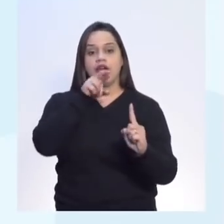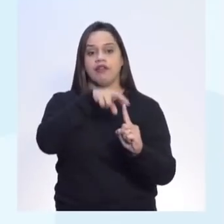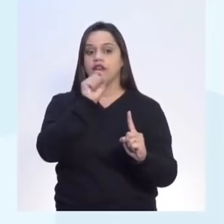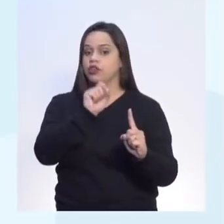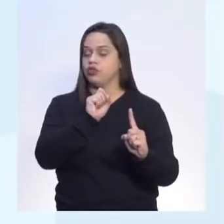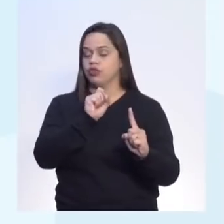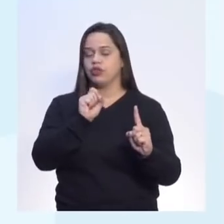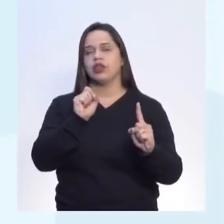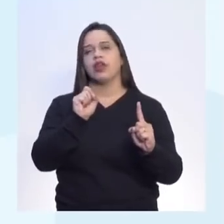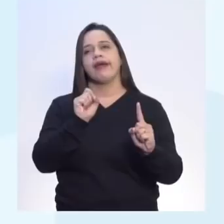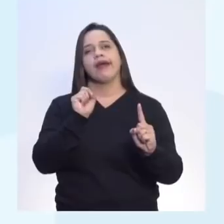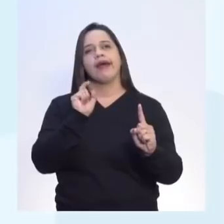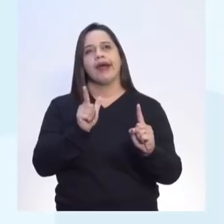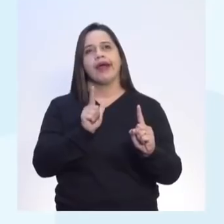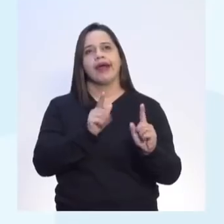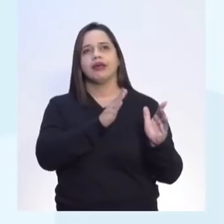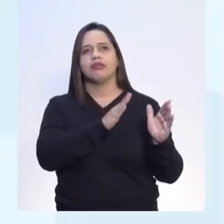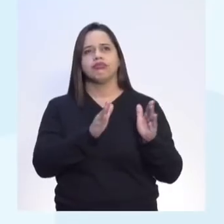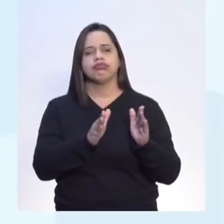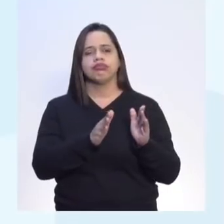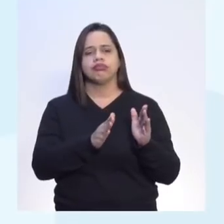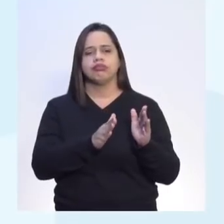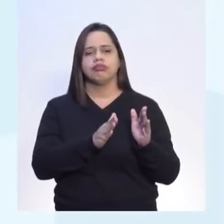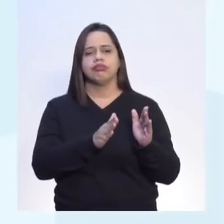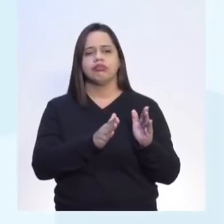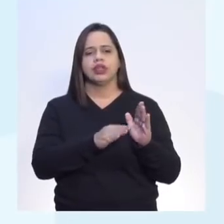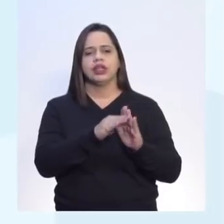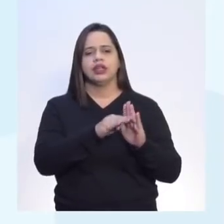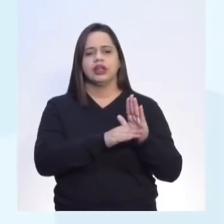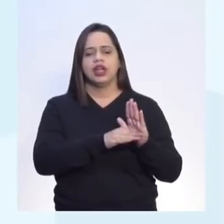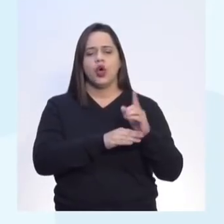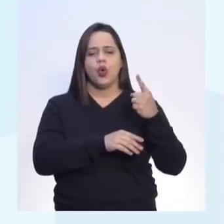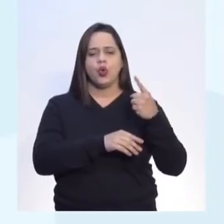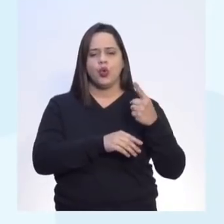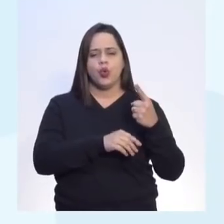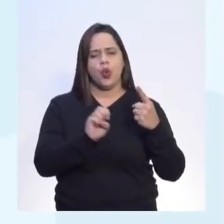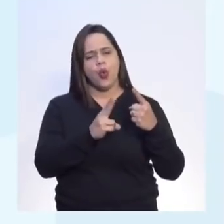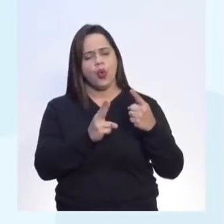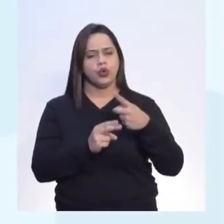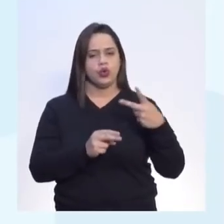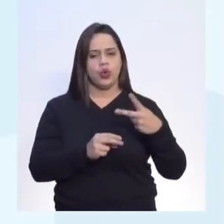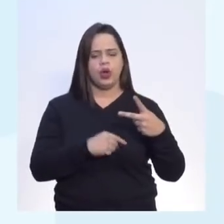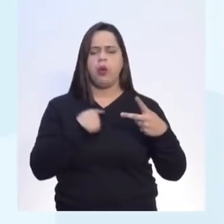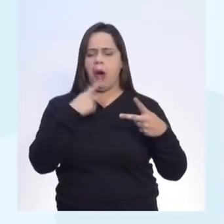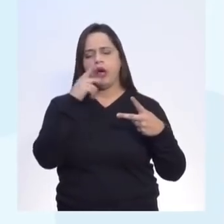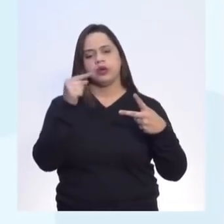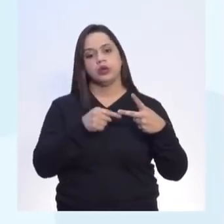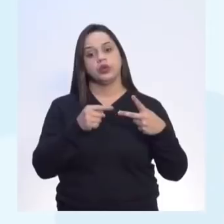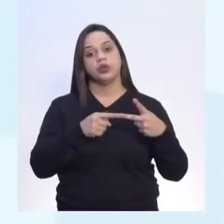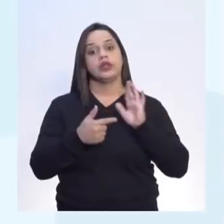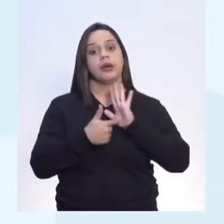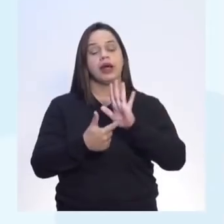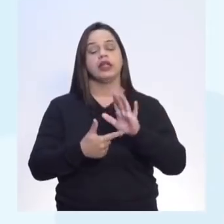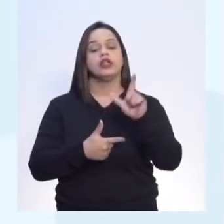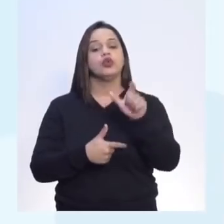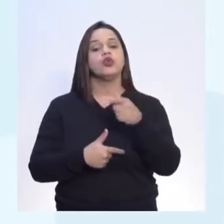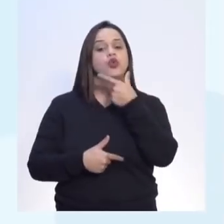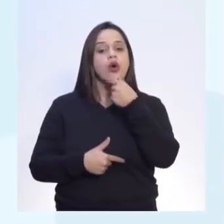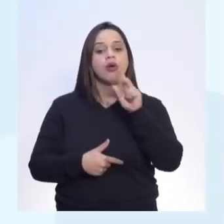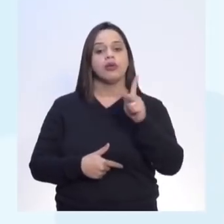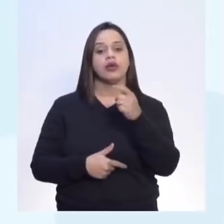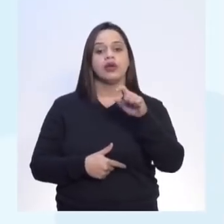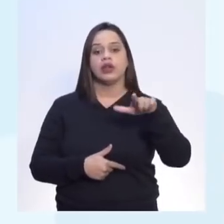àquela cena, se eu não me engano, foi a cena 2 ou a cena 1, que fala, acho que era a cena 2, quando apareceu o Heleno, que ele falava